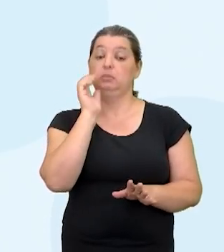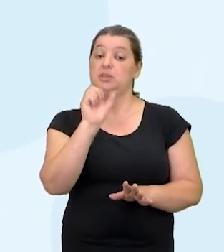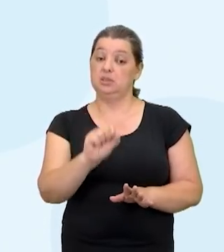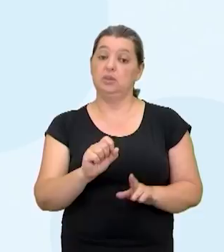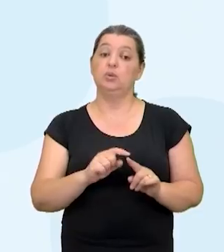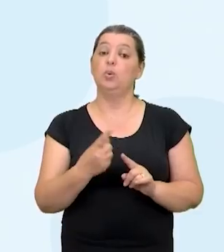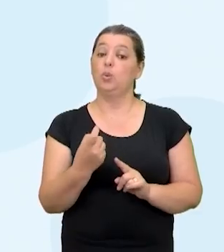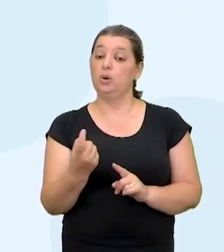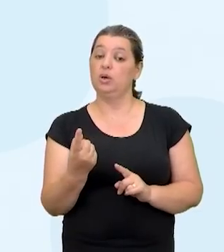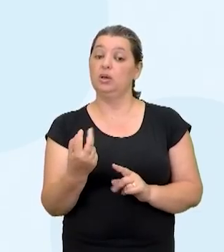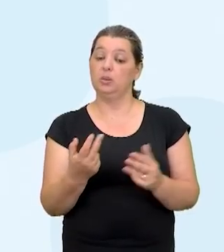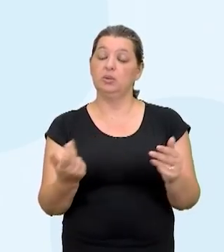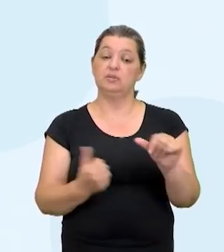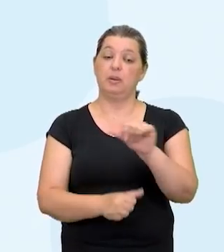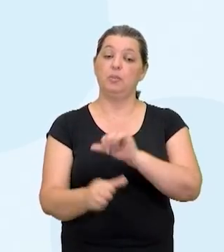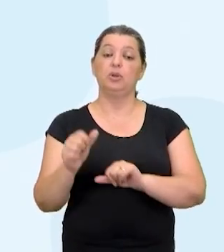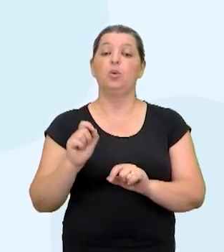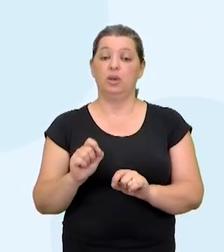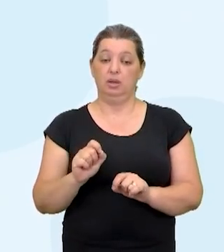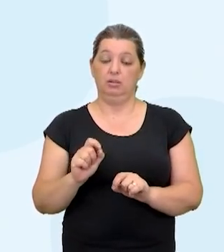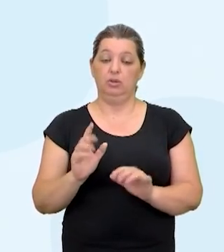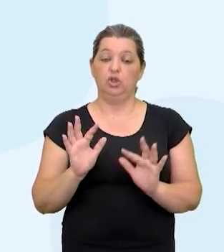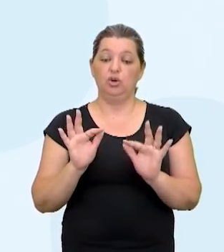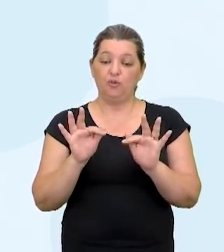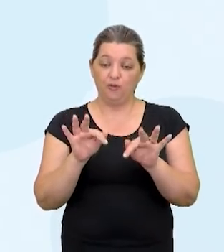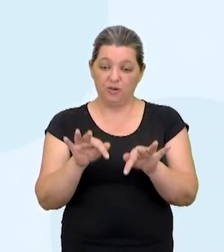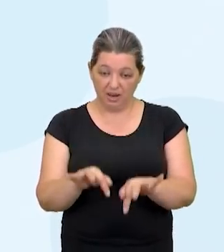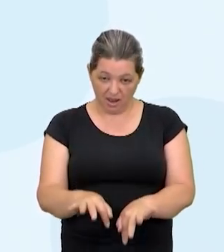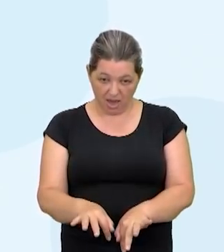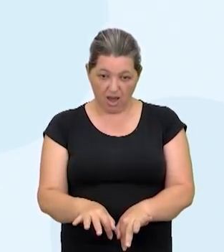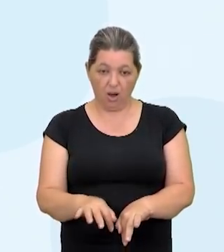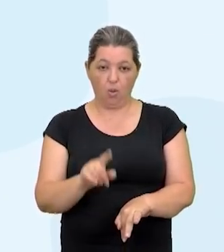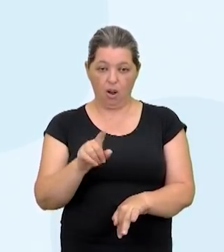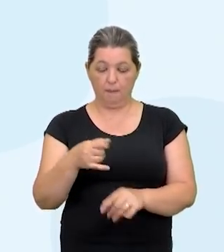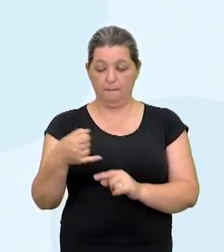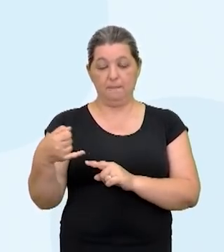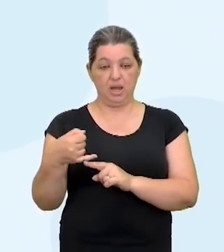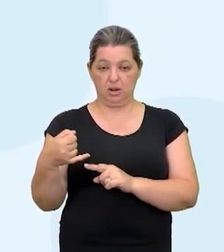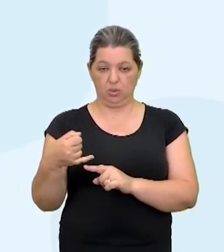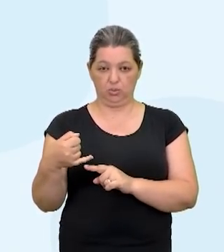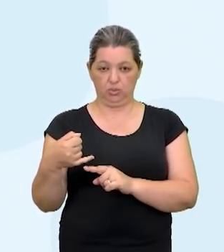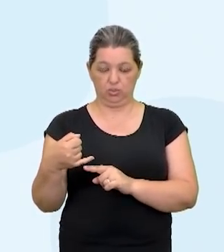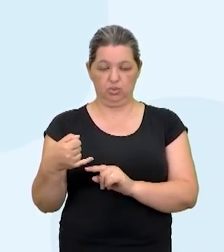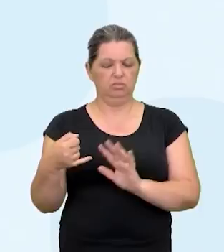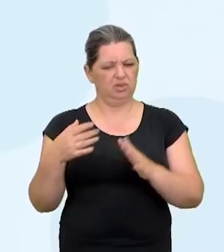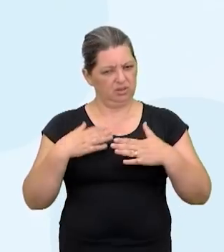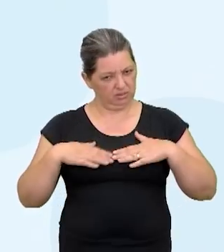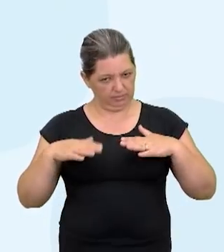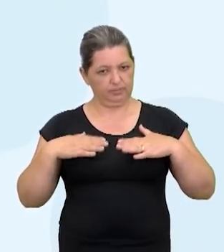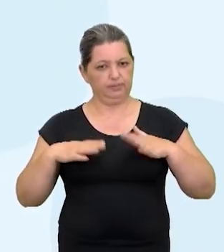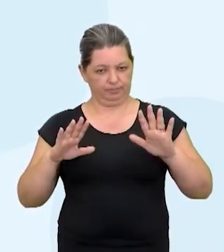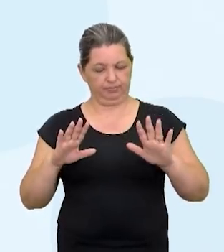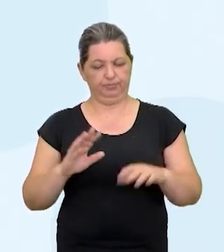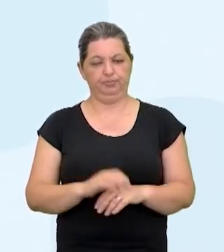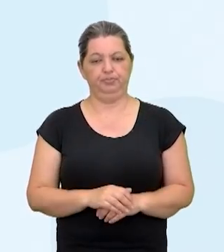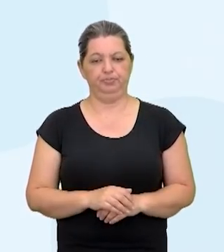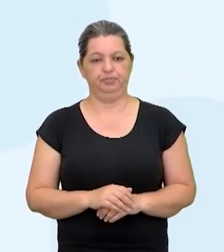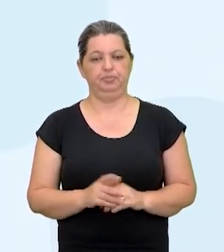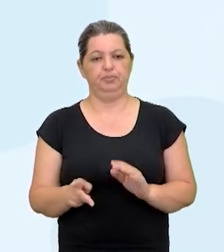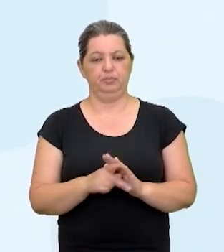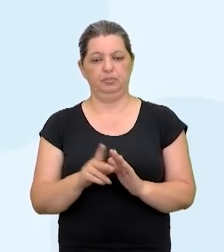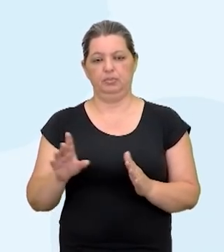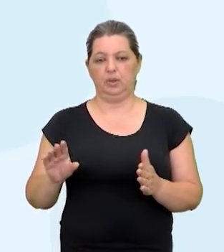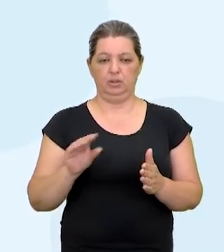única coisa que vai mudar, que lá no final, a sua conta vai ser menos, tá bom? Então, com calma. A gente vai vir aqui, vai copiar o